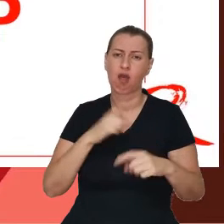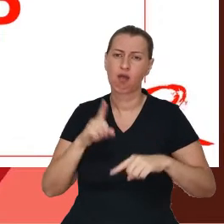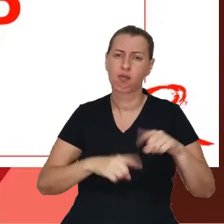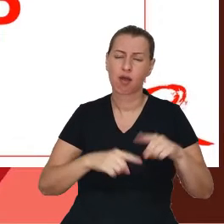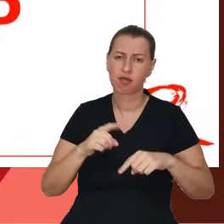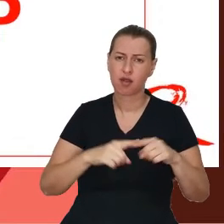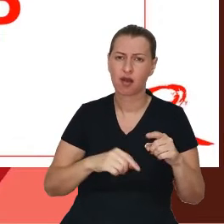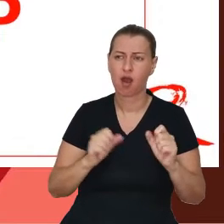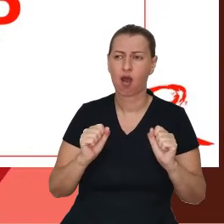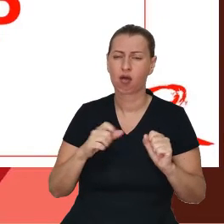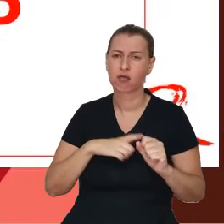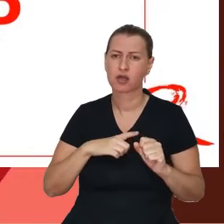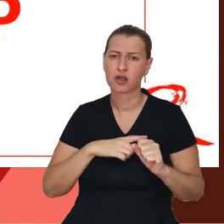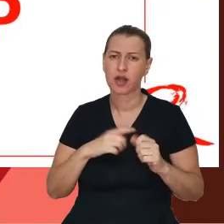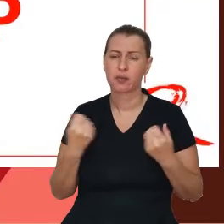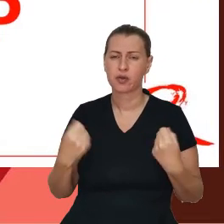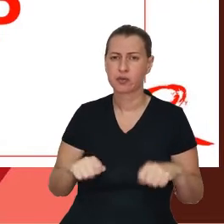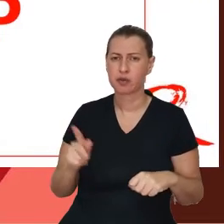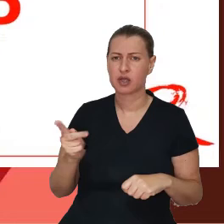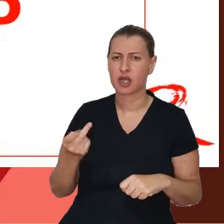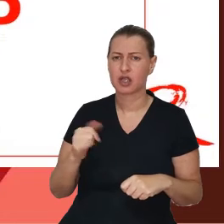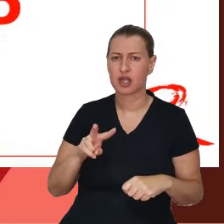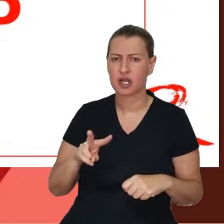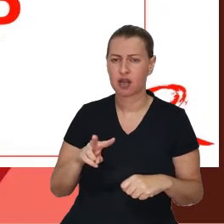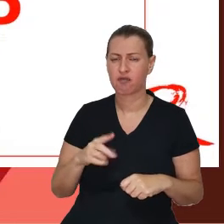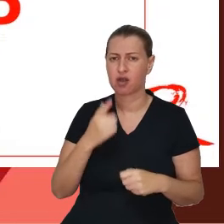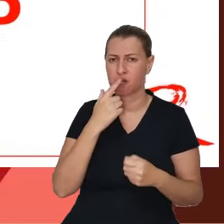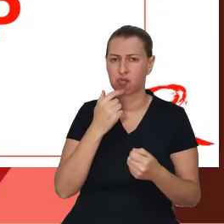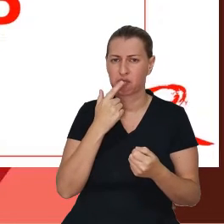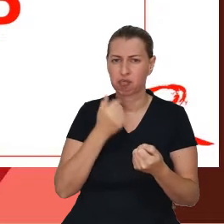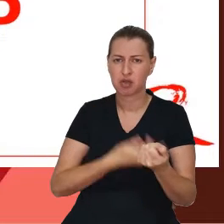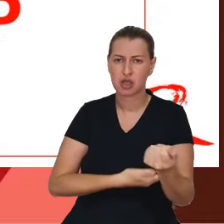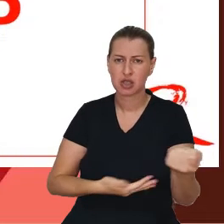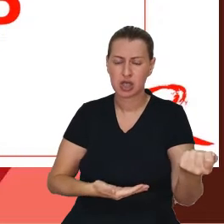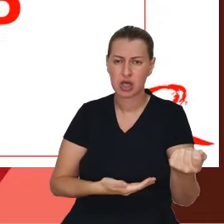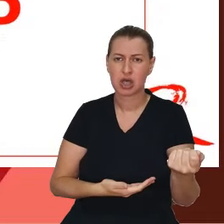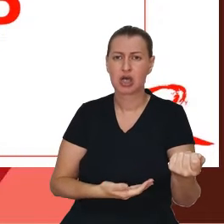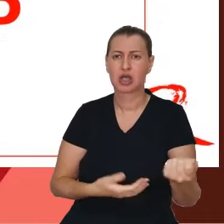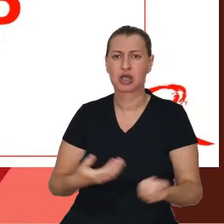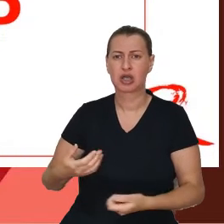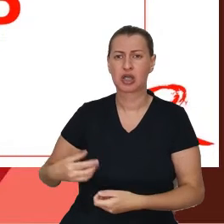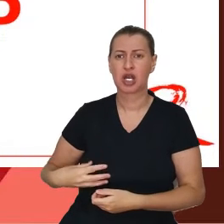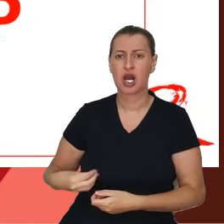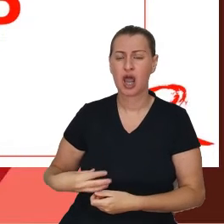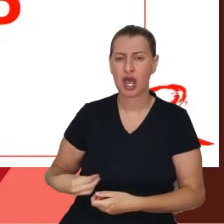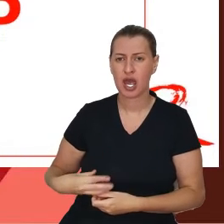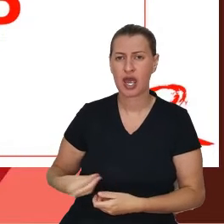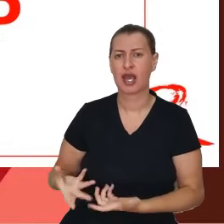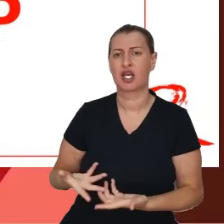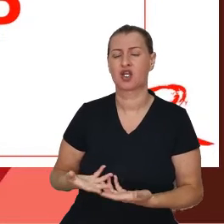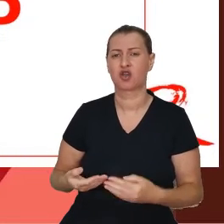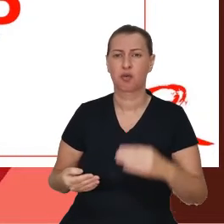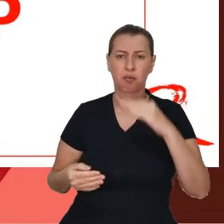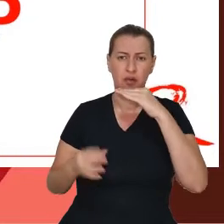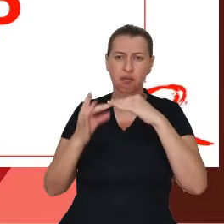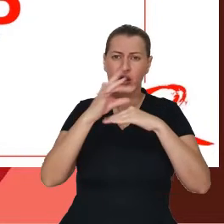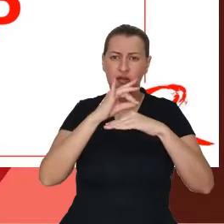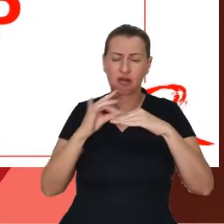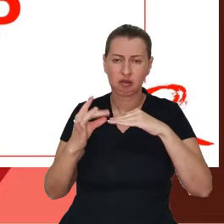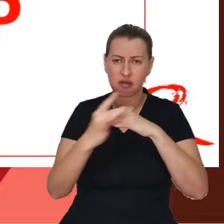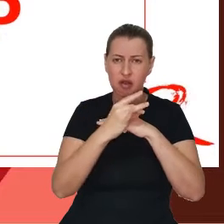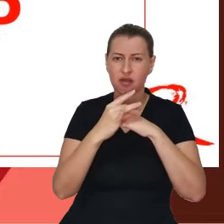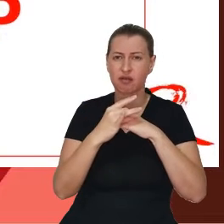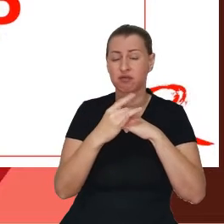ter HIV, ou seja, sangue, líquor, leite materno, sêmen, secreção vaginal, algum fluido